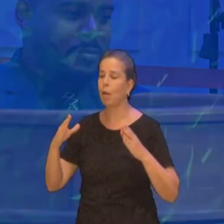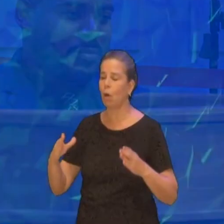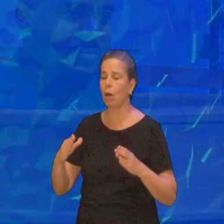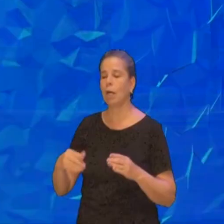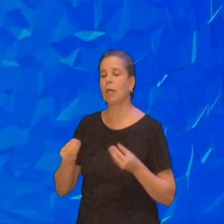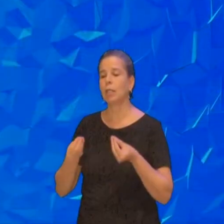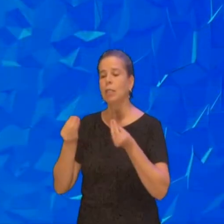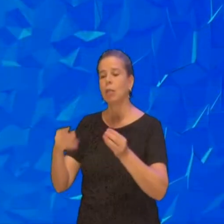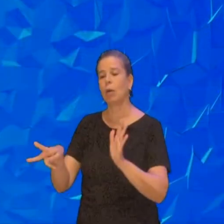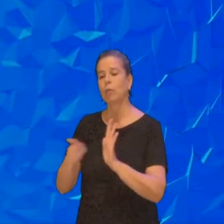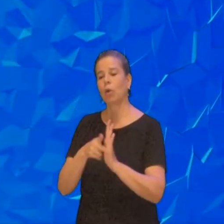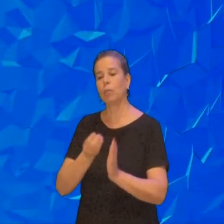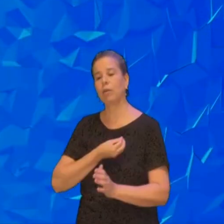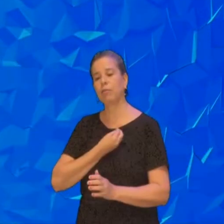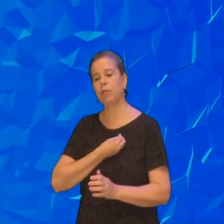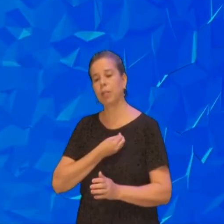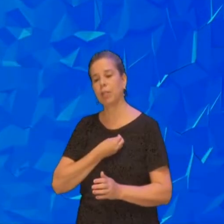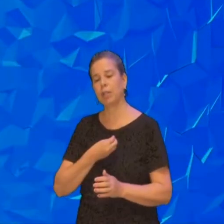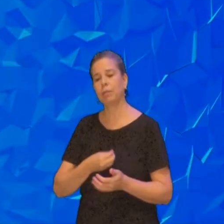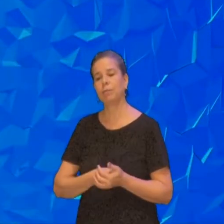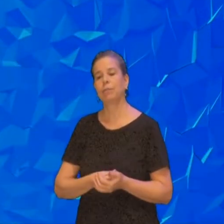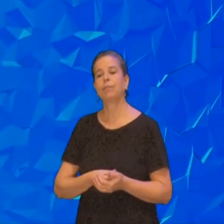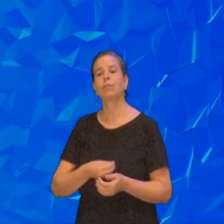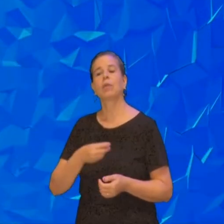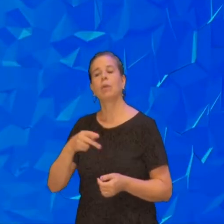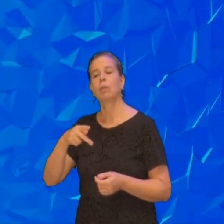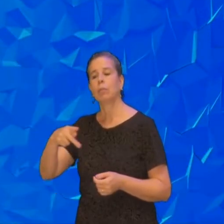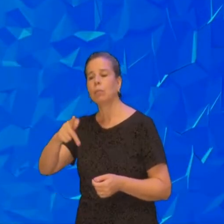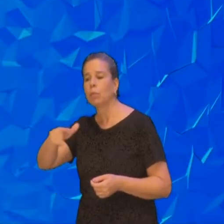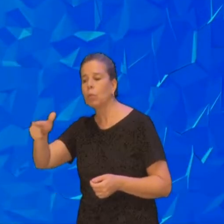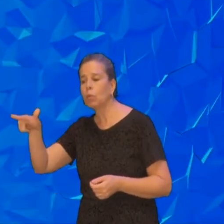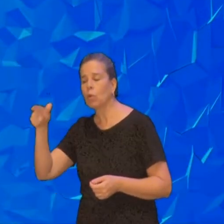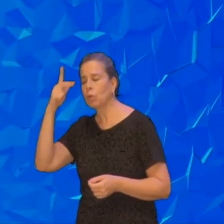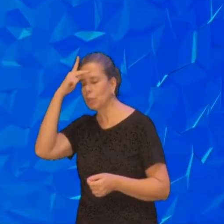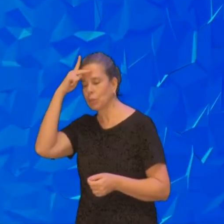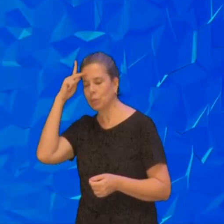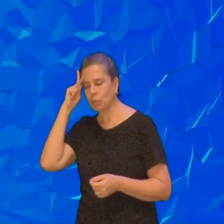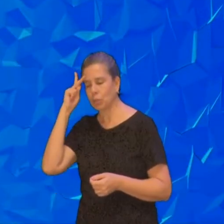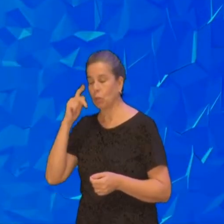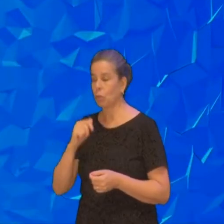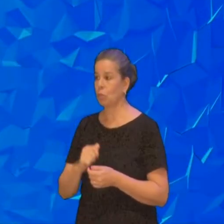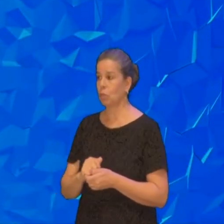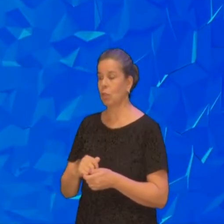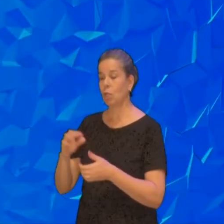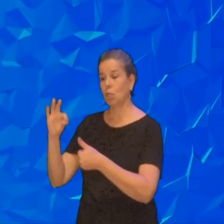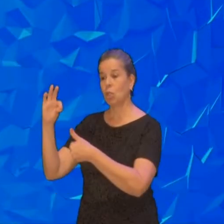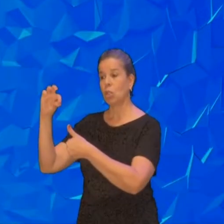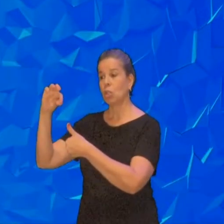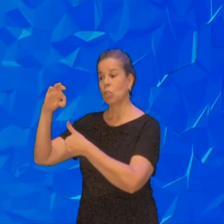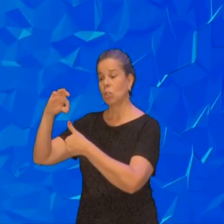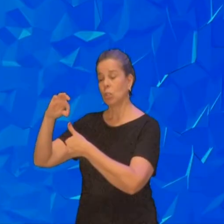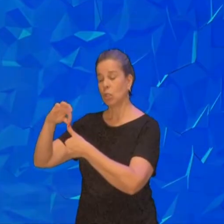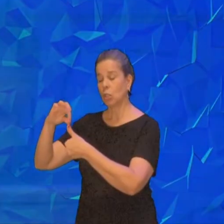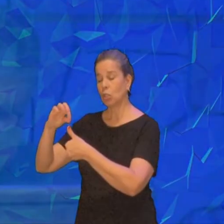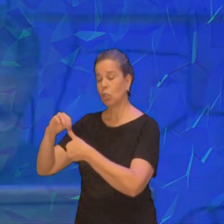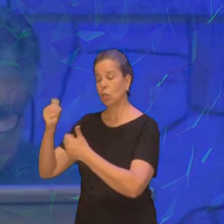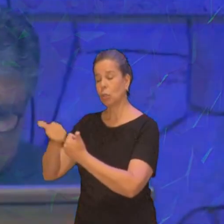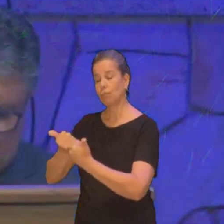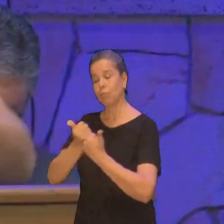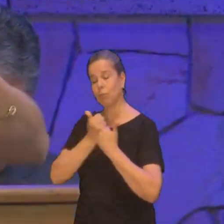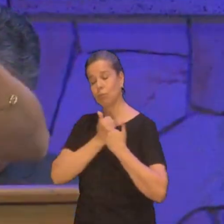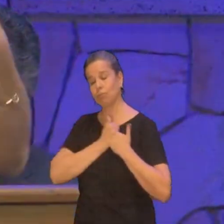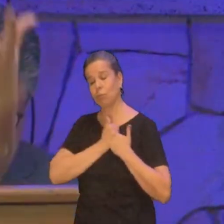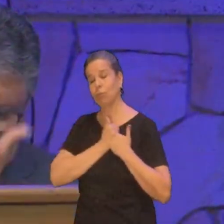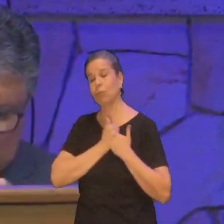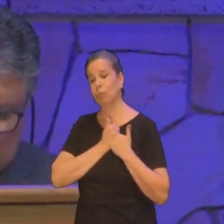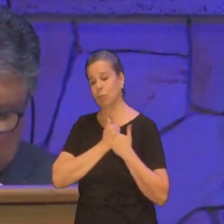seus amigos. Nós sabemos muito bem que Jesus já deu a vida por nós. E nós também sabemos